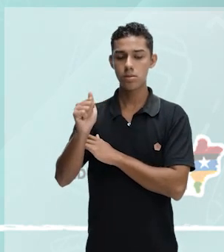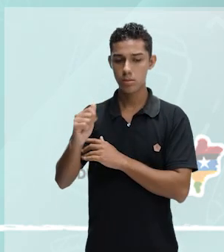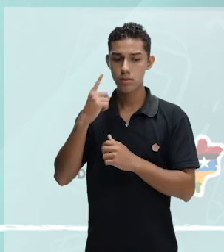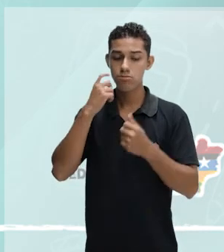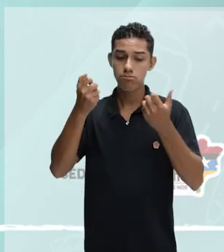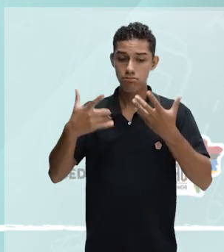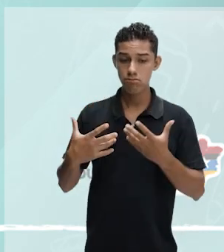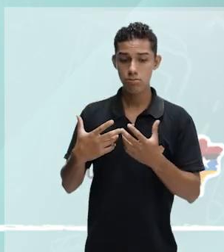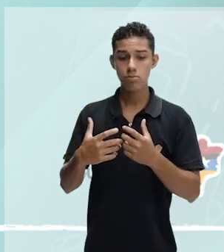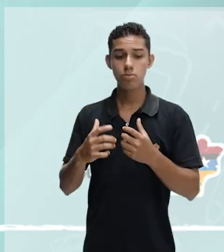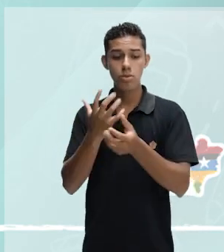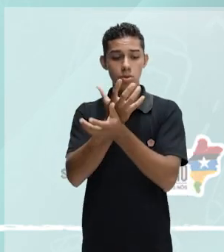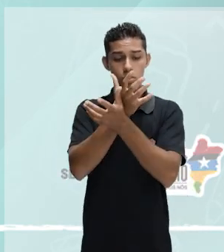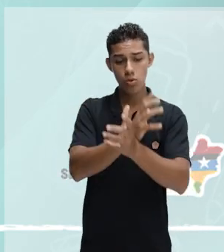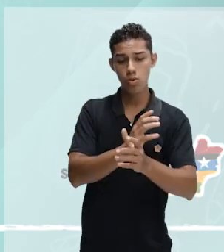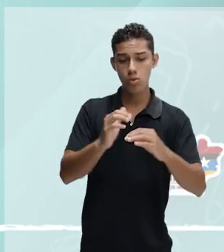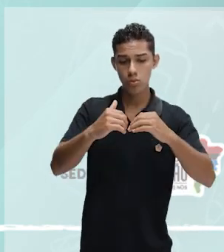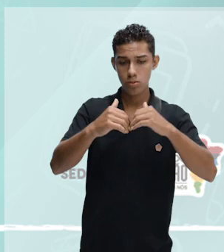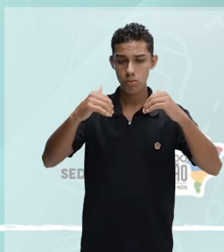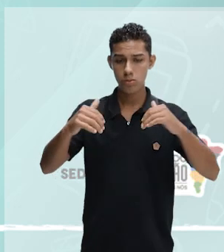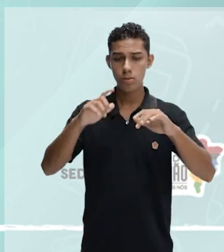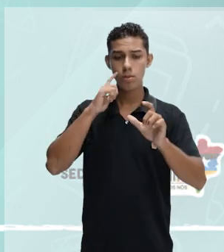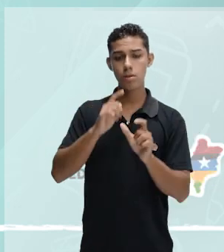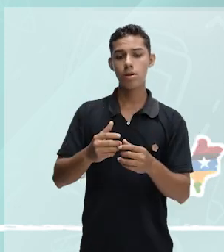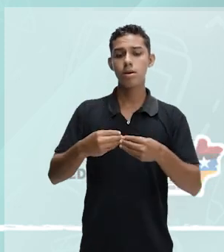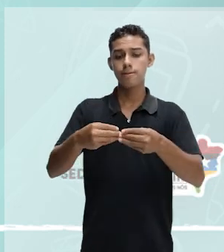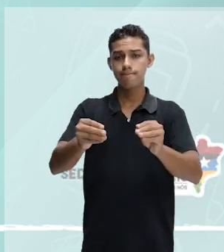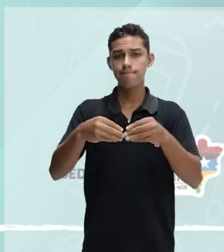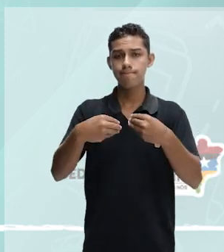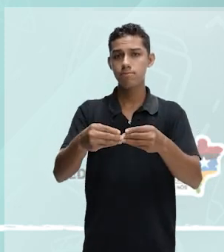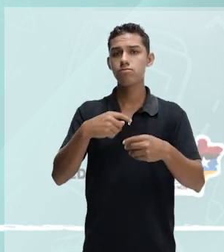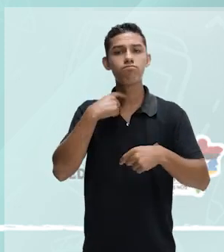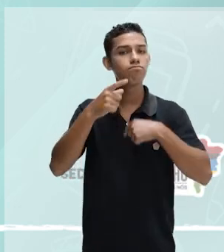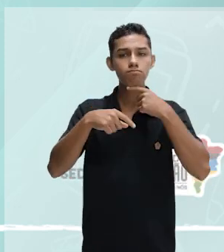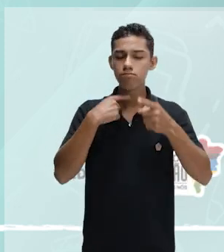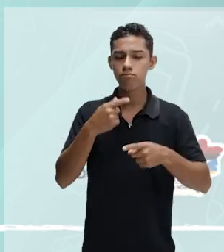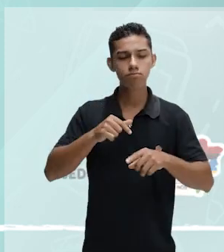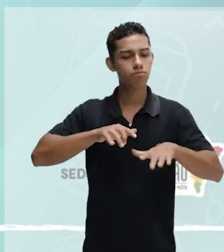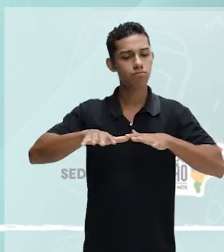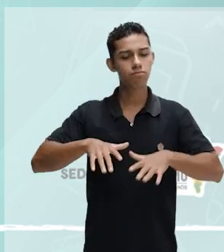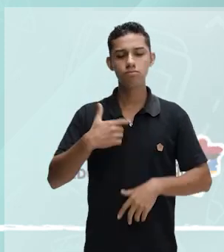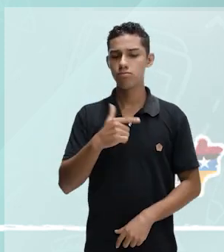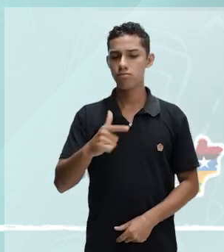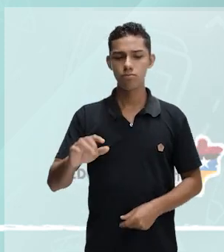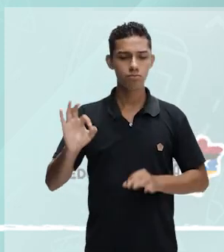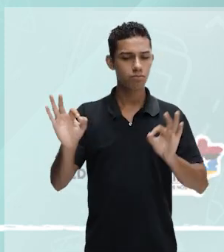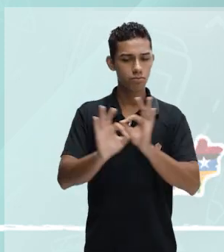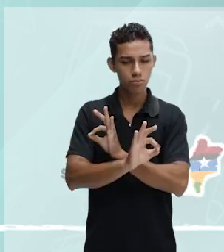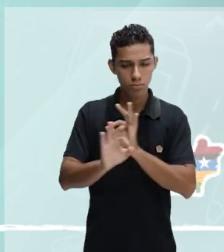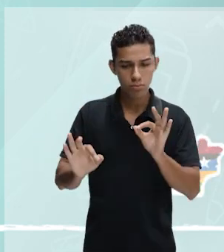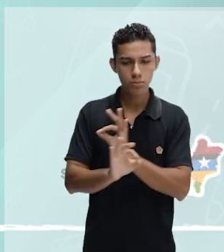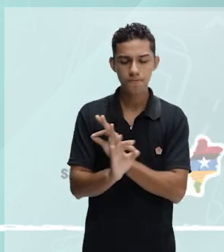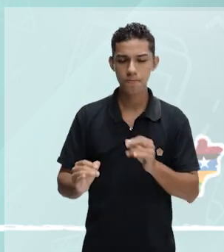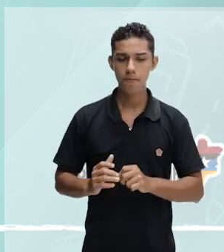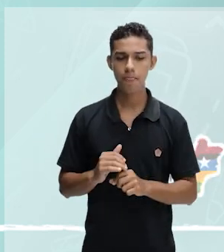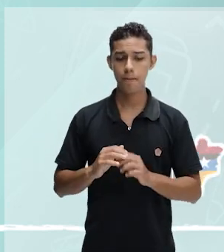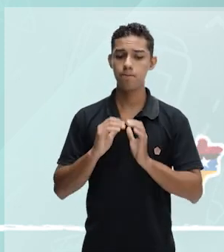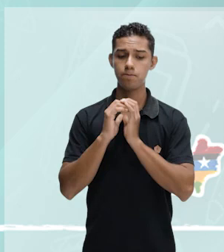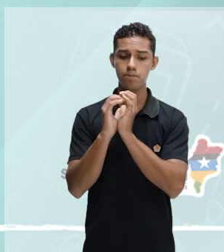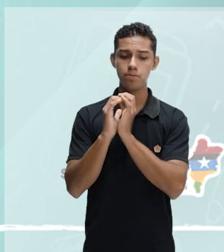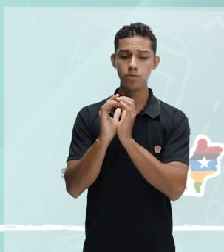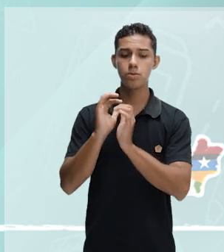e outro, caracterizadas por serem o quê? Inflexíveis, não tem movimento. As duas superfícies ósseas